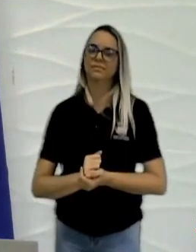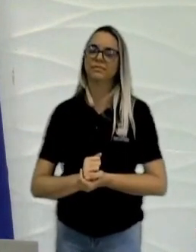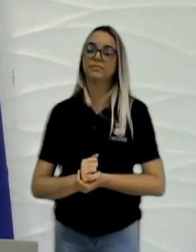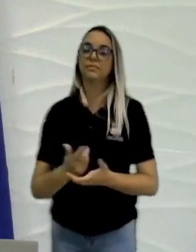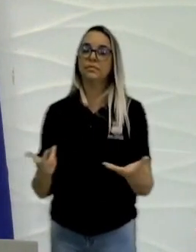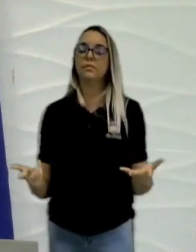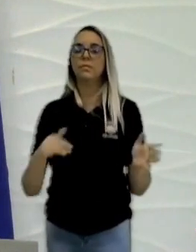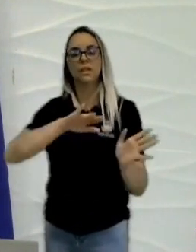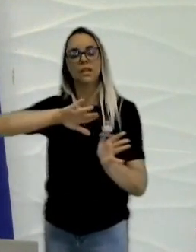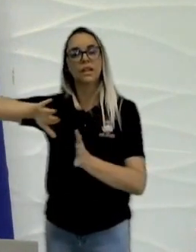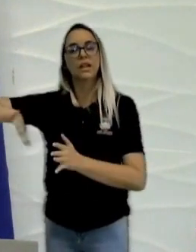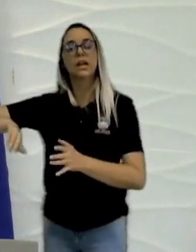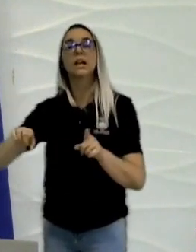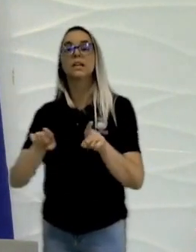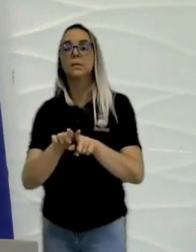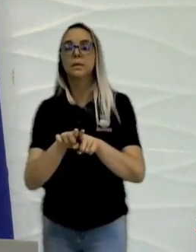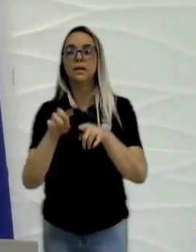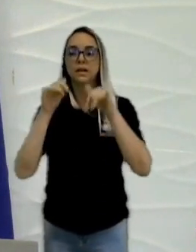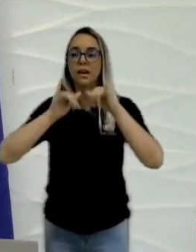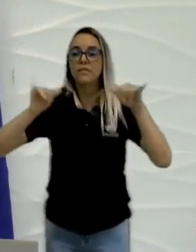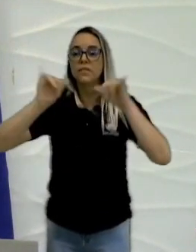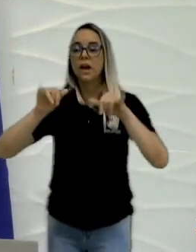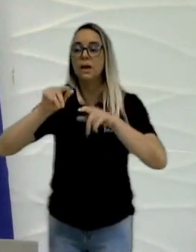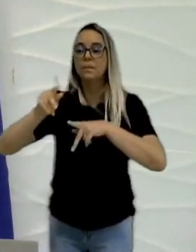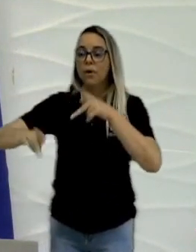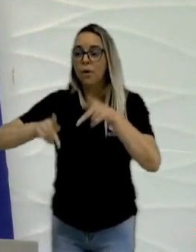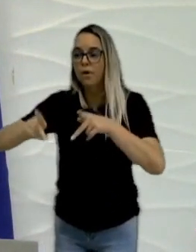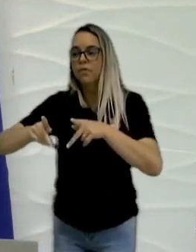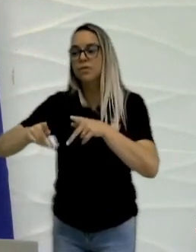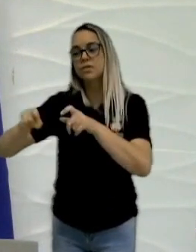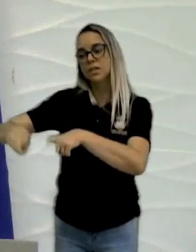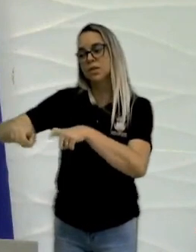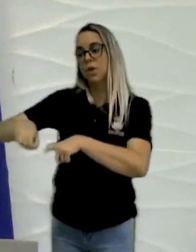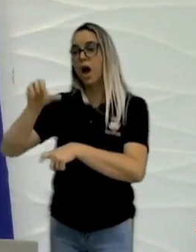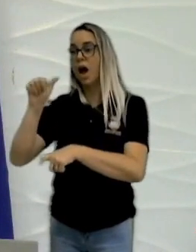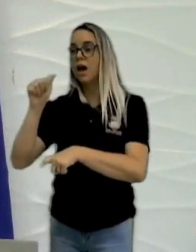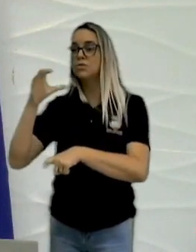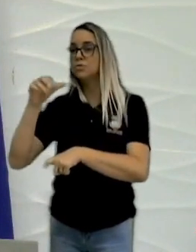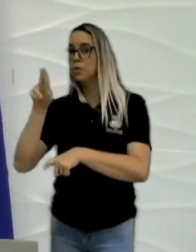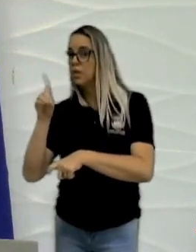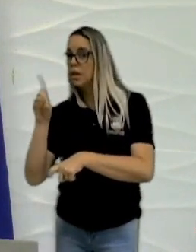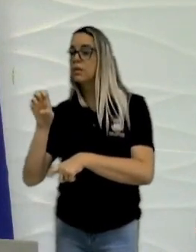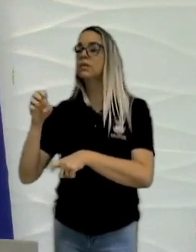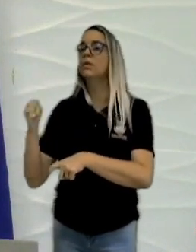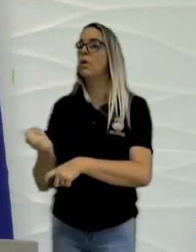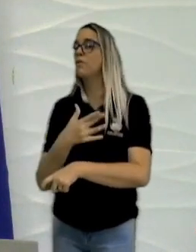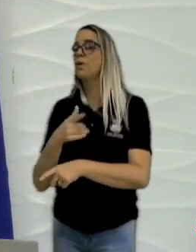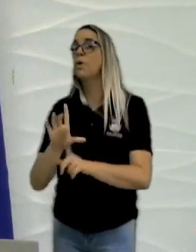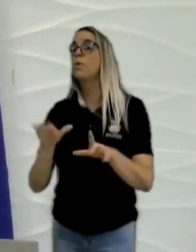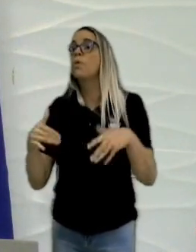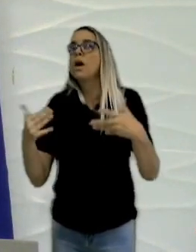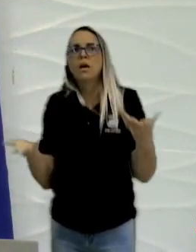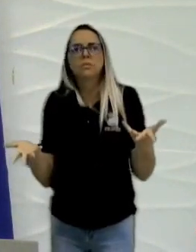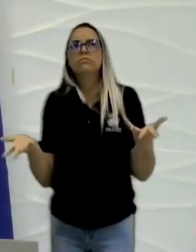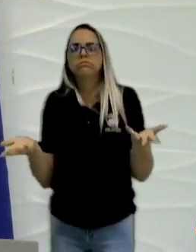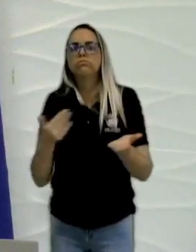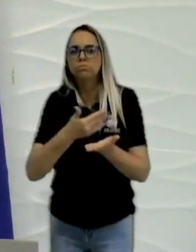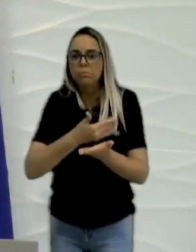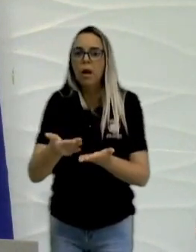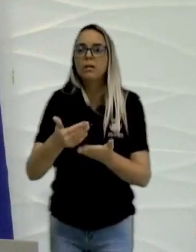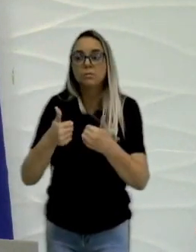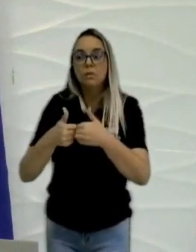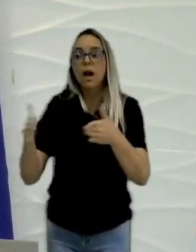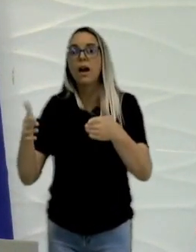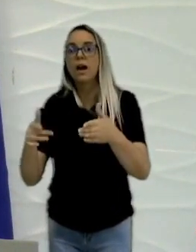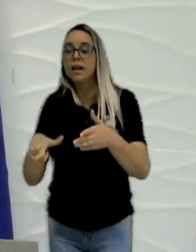Também quero avisar aqui o nosso povo lá de Açude Novo, estão perguntando quando é que vai ser reaberto lá o calçamento que já foi feita